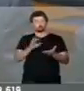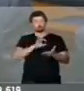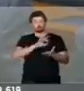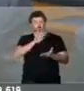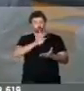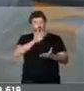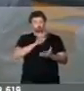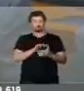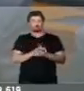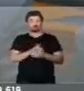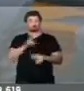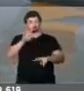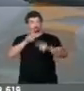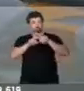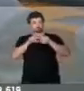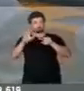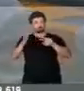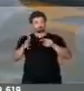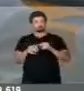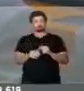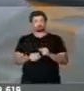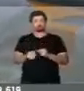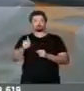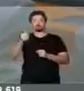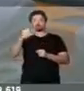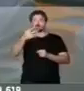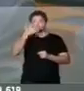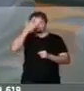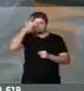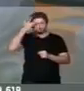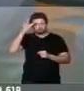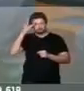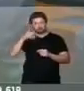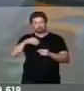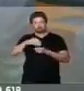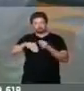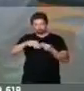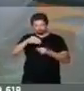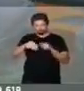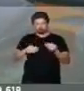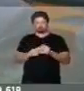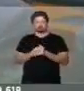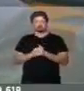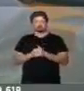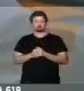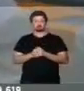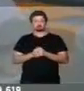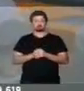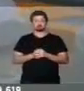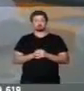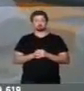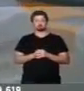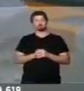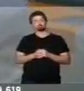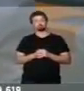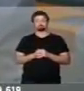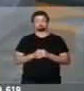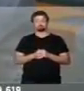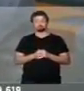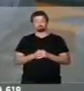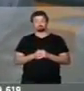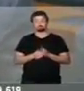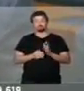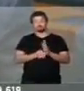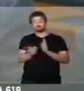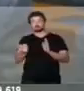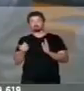Federal prendeu 14 pessoas envolvidas com relação a um